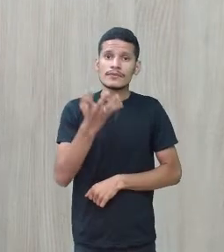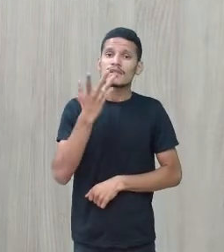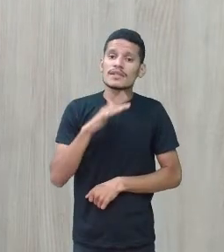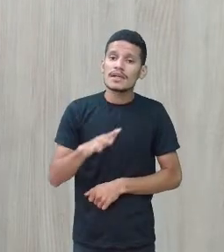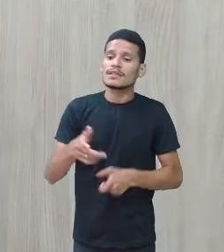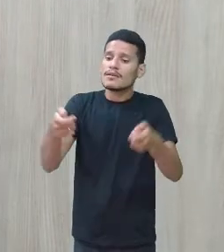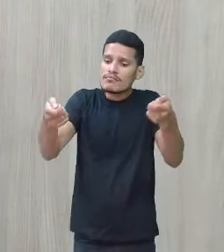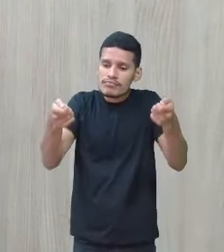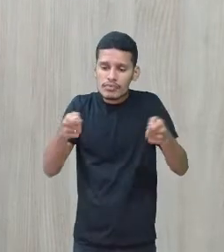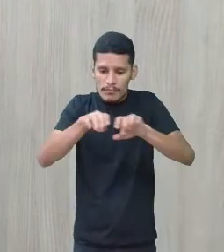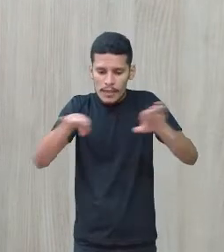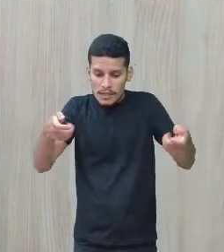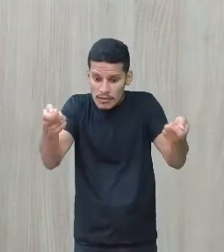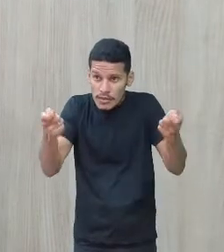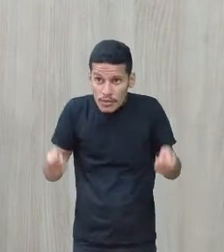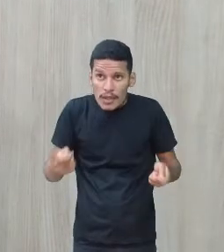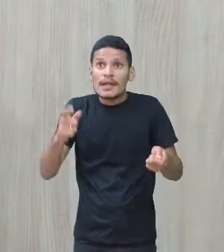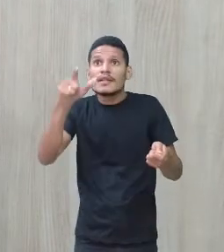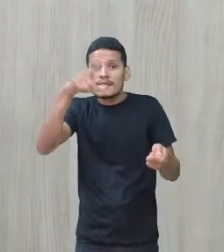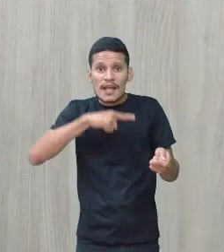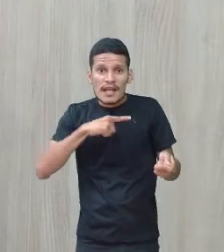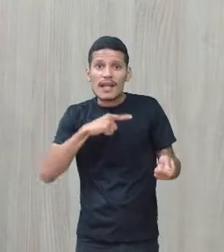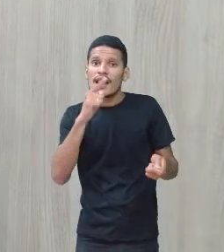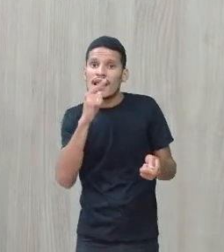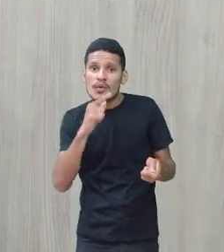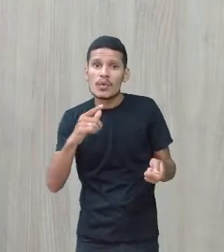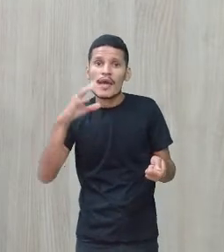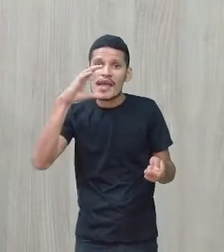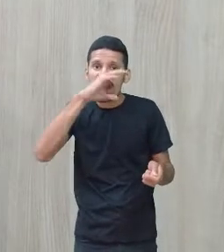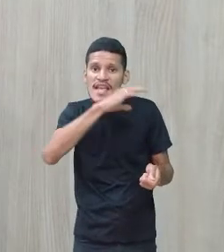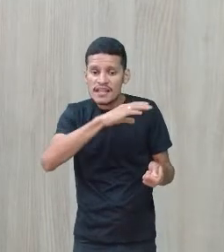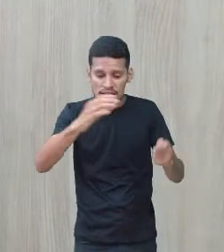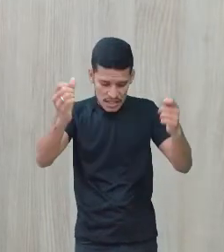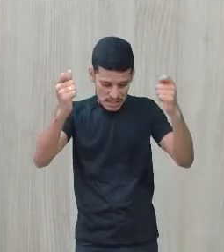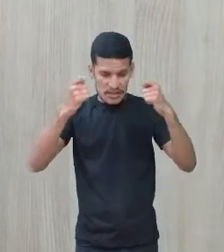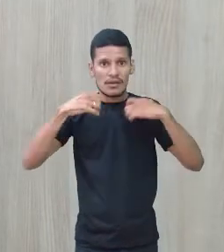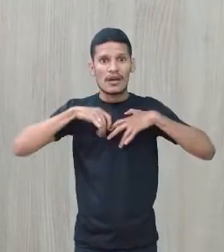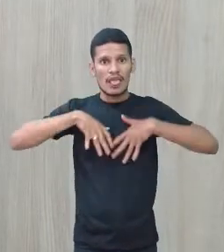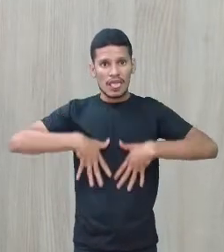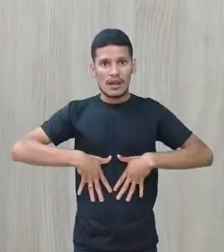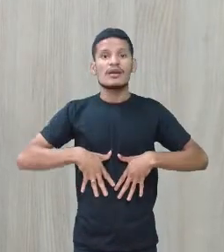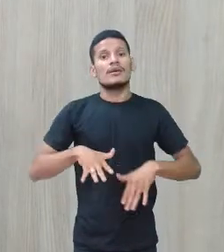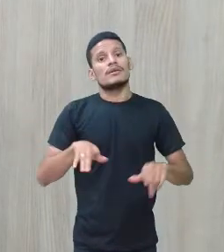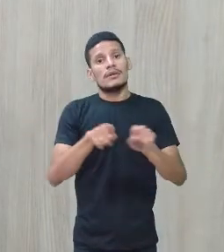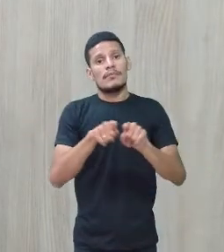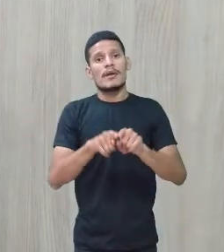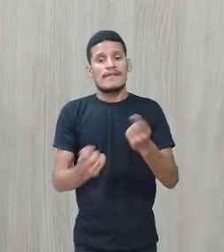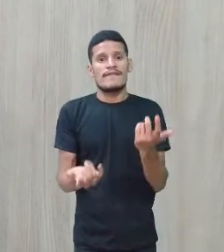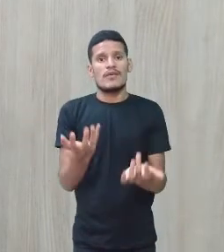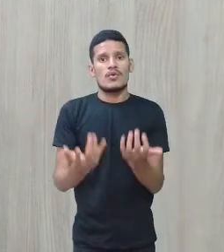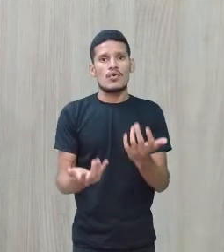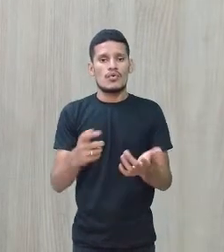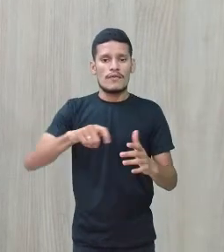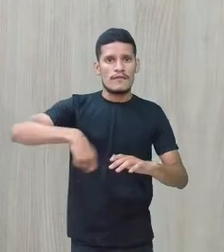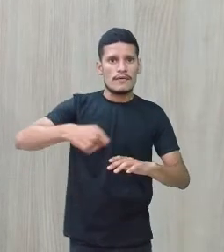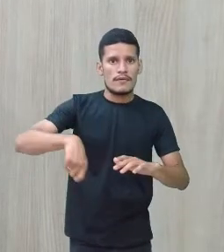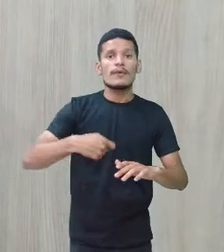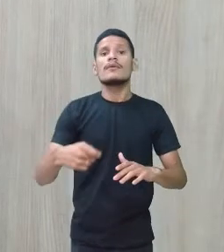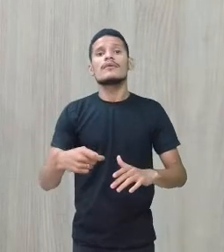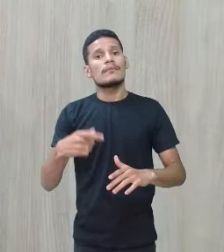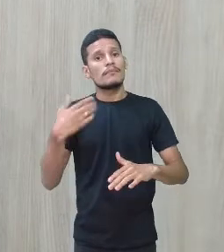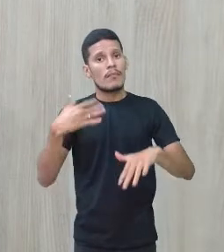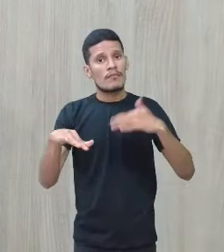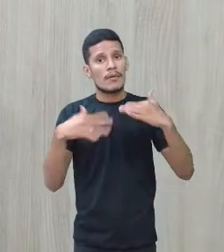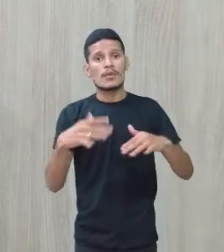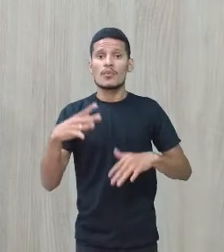da mesa e derramar o recipiente líquido, no fogo também. Então, esse movimento, às vezes, involuntário,